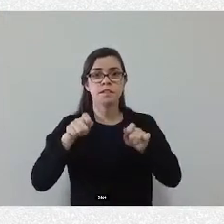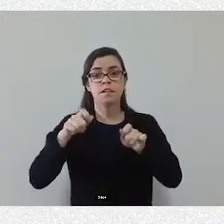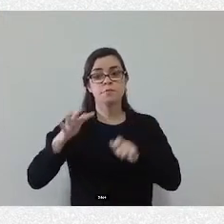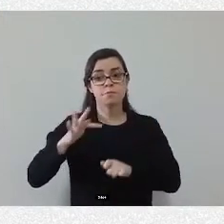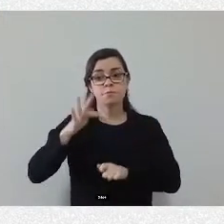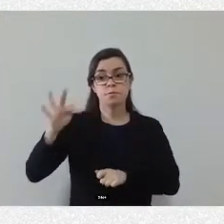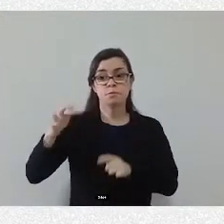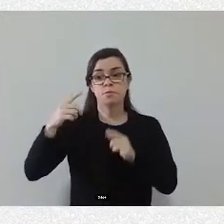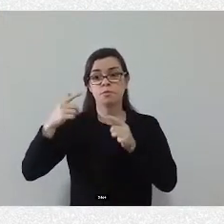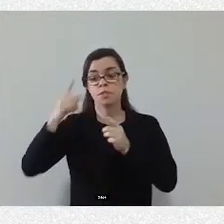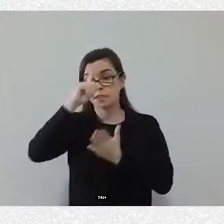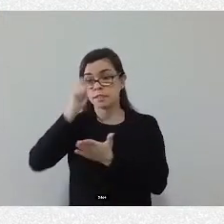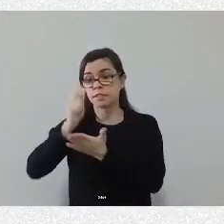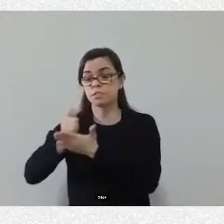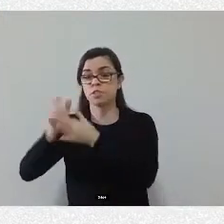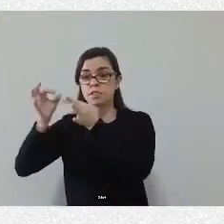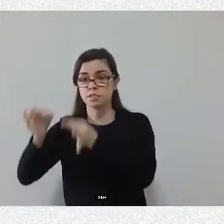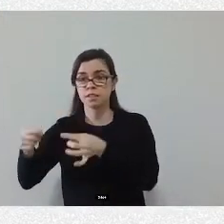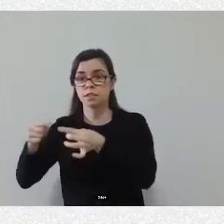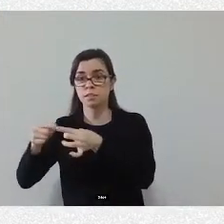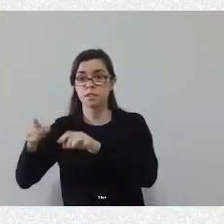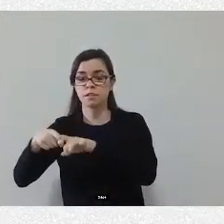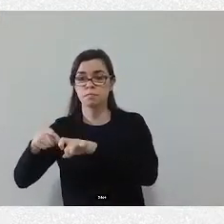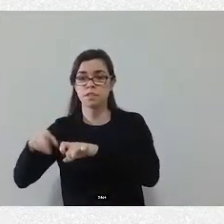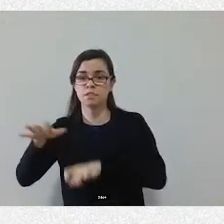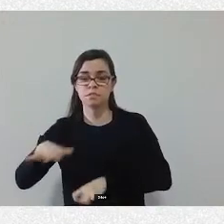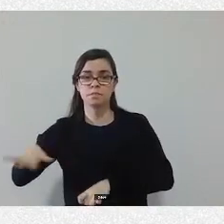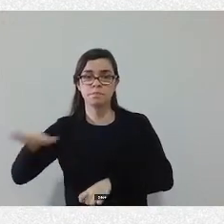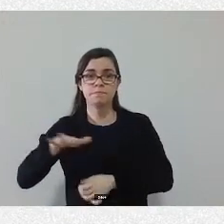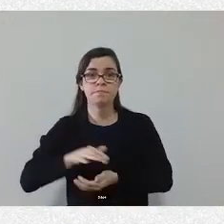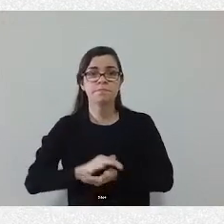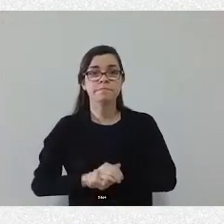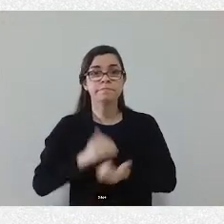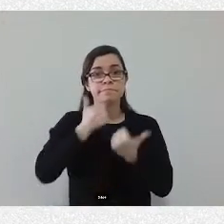conduta conforme a medicina baseada em evidência.